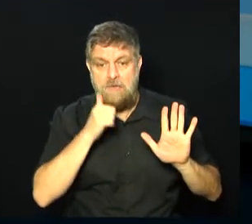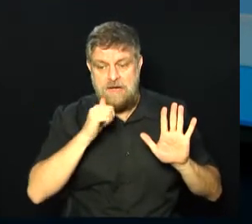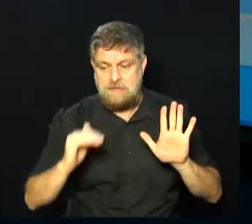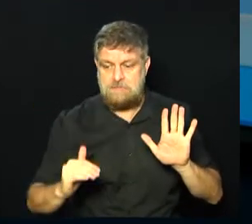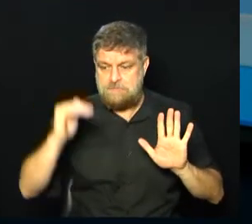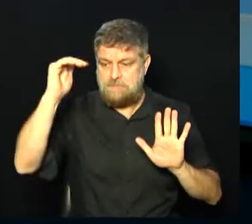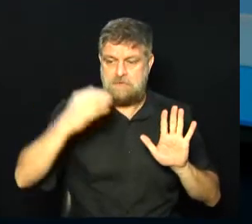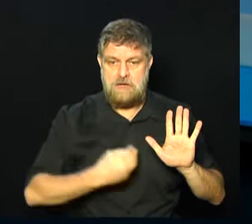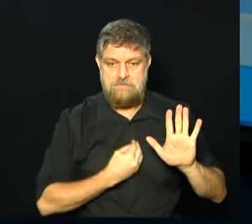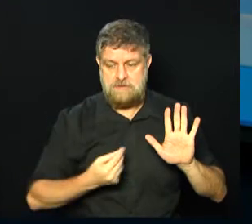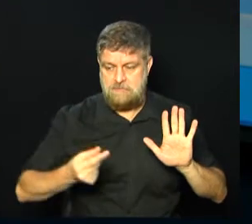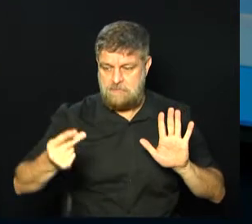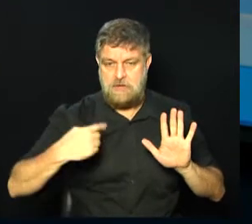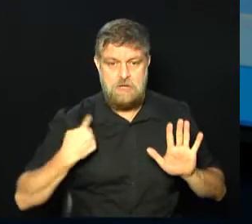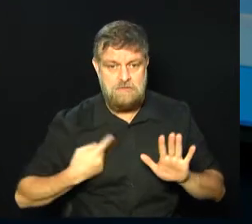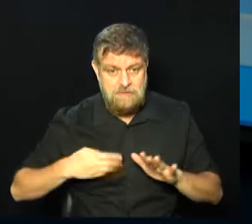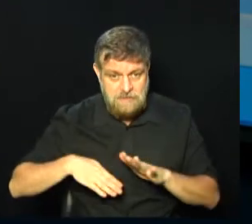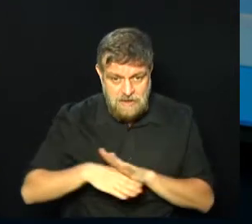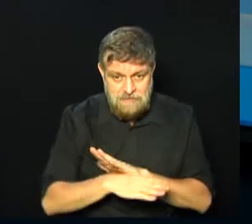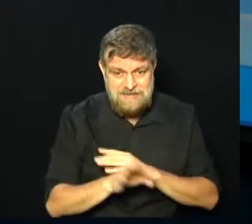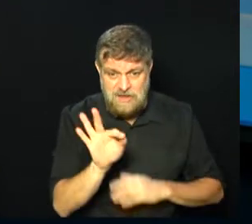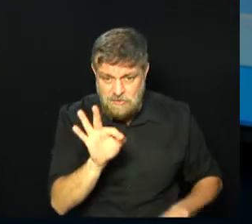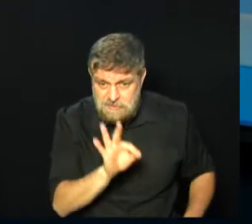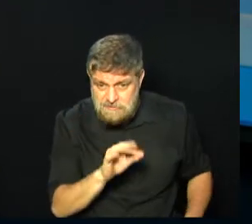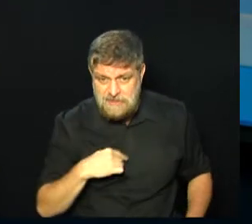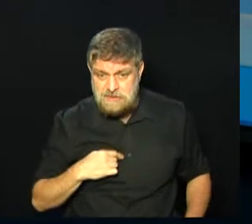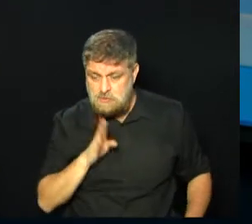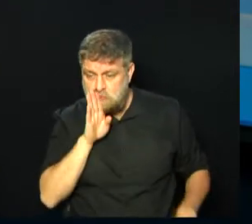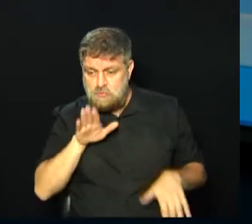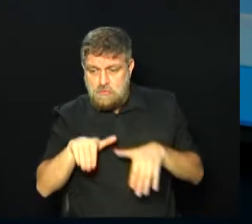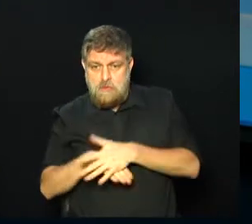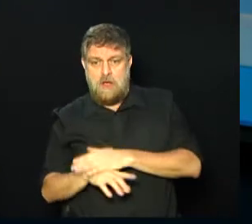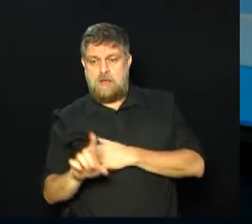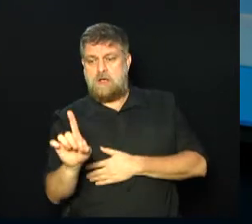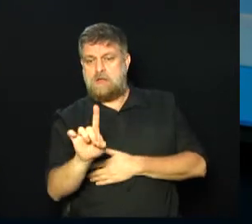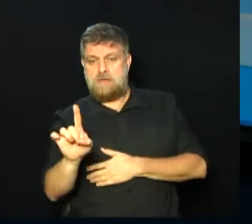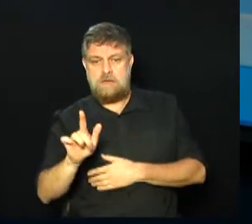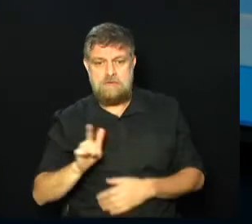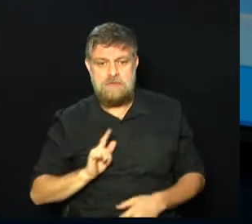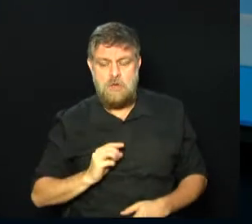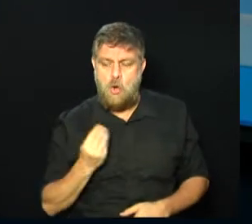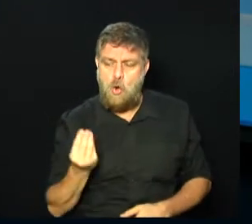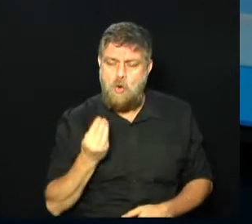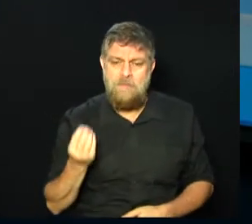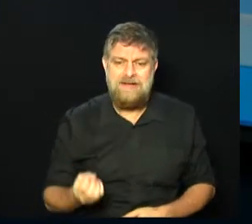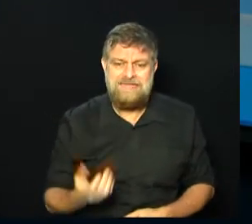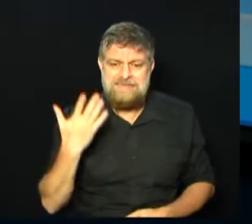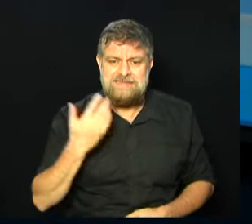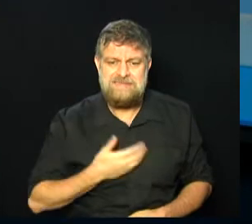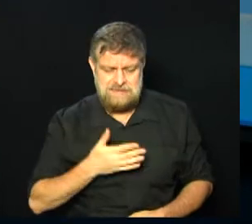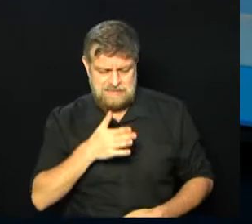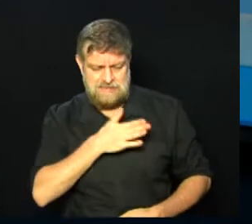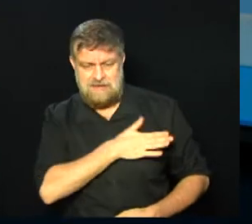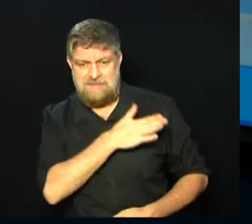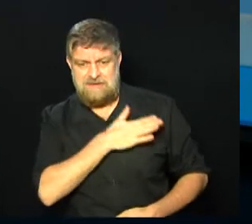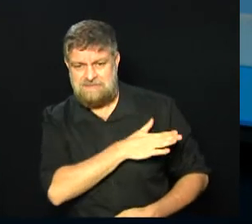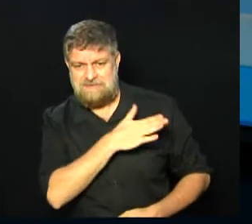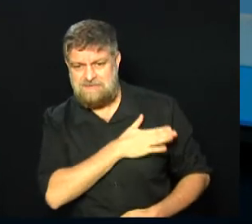nos acostumar com as estatísticas? Como pode existir tanto preconceito